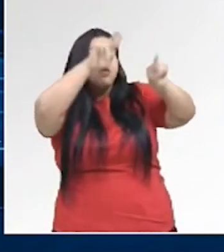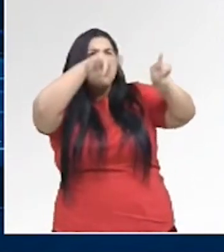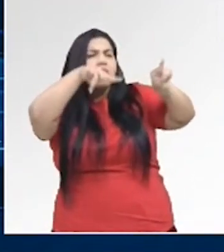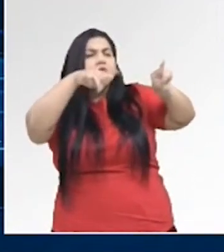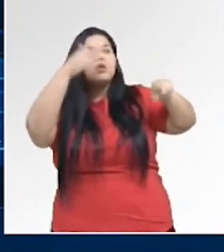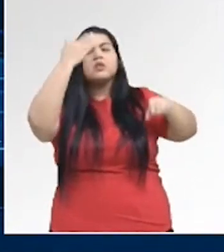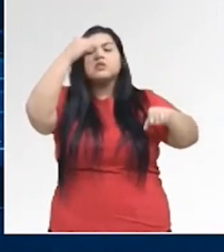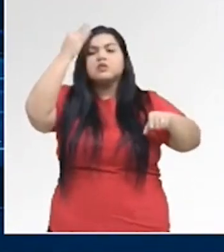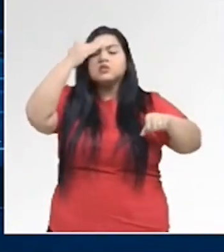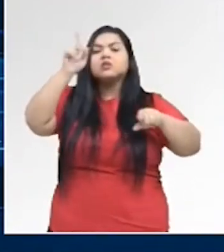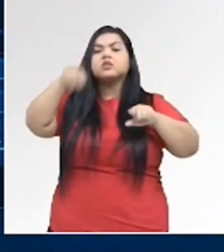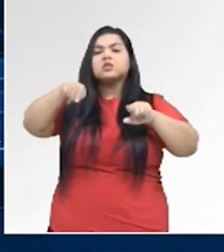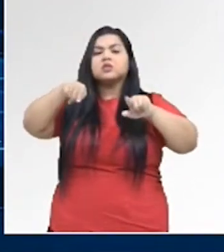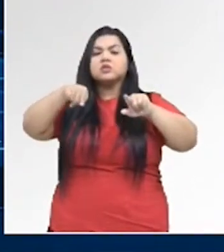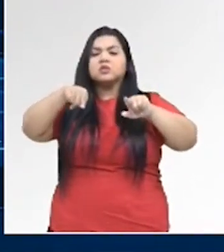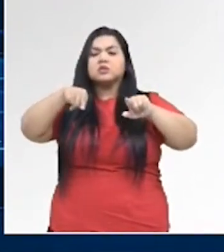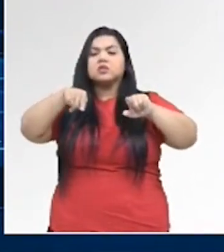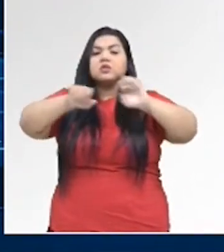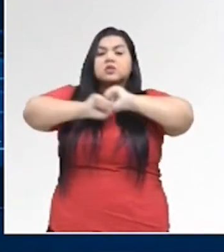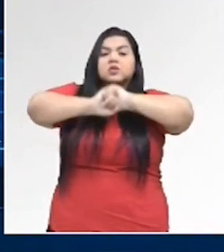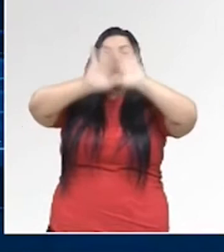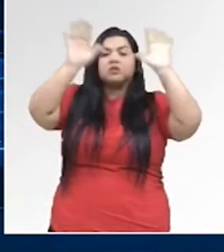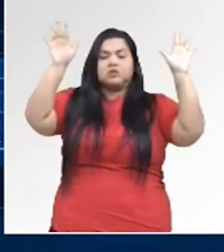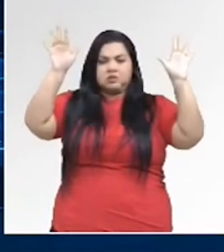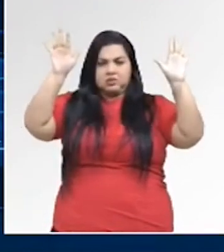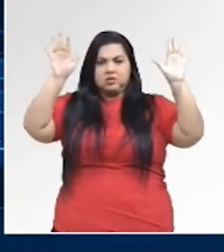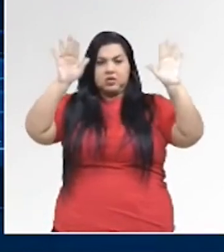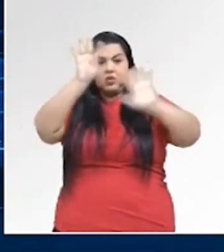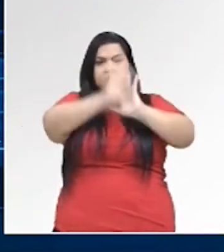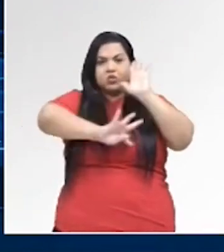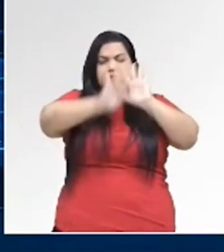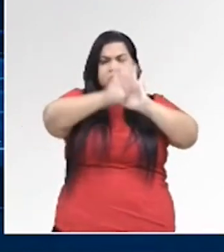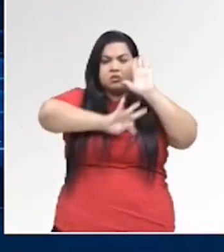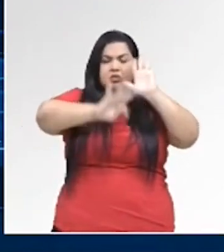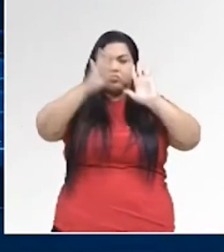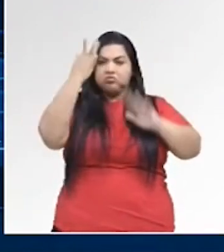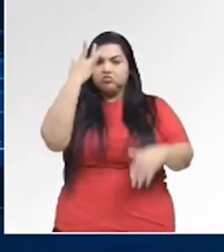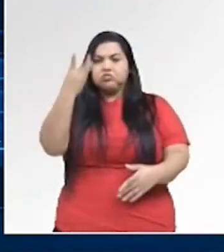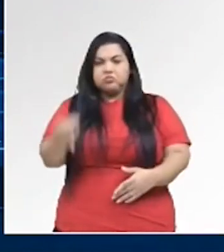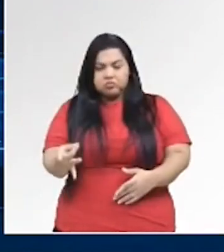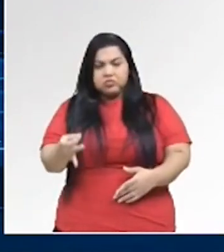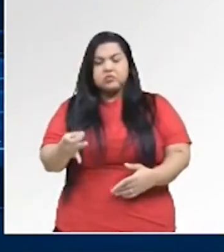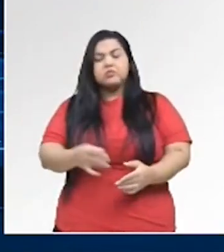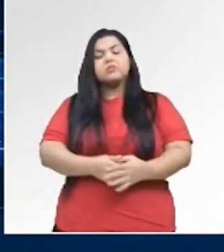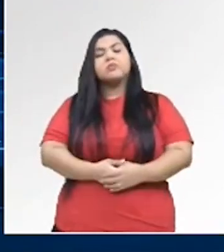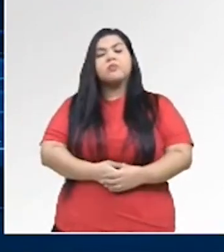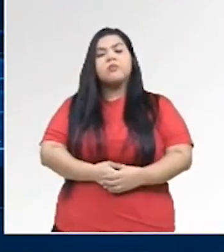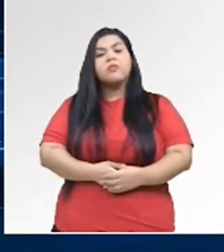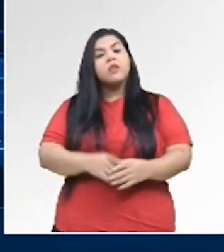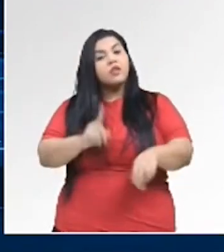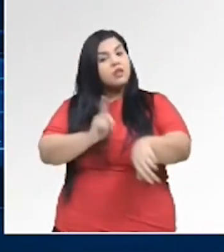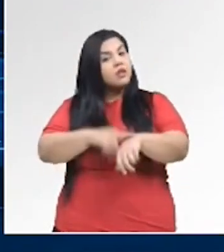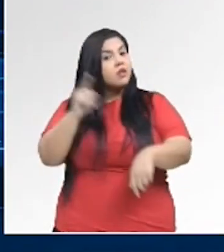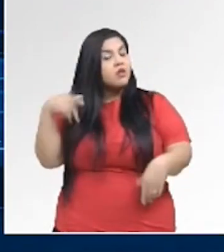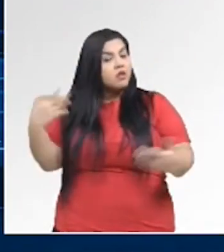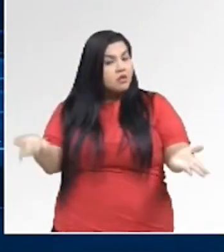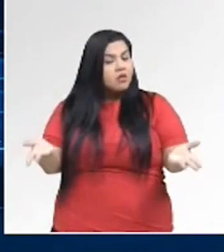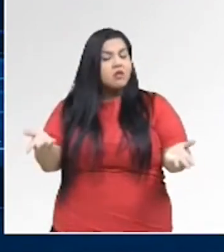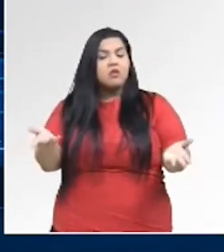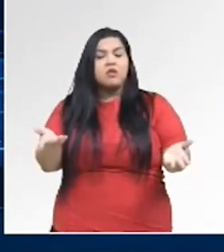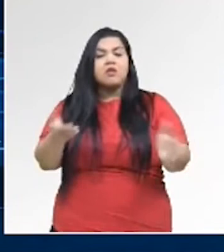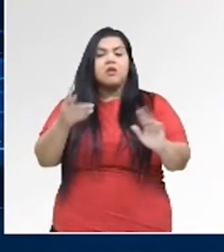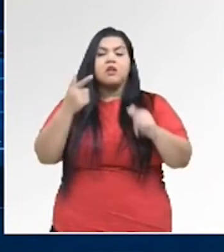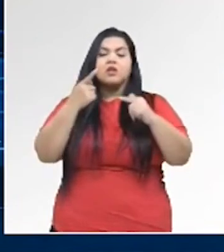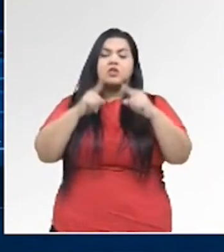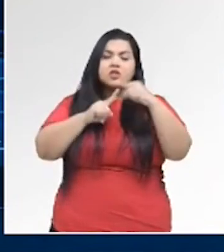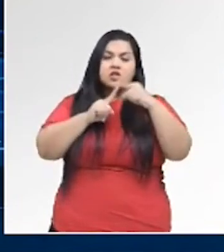ele se torna esclarecedor, um texto esclarecedor, né? Então, logo, este tipo de linguagem não